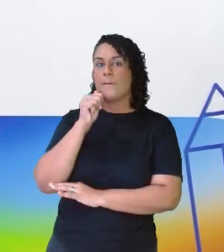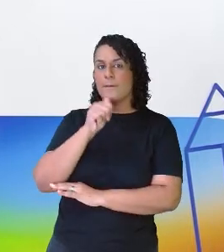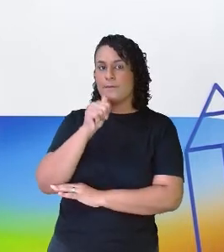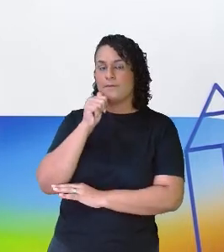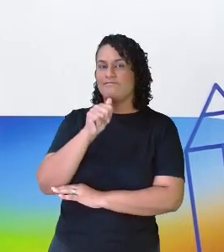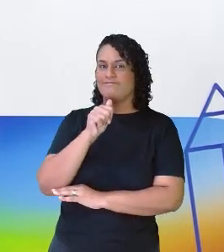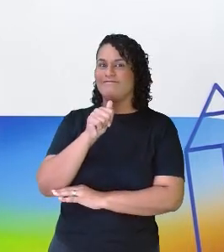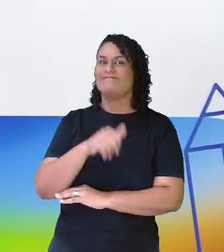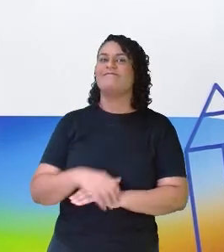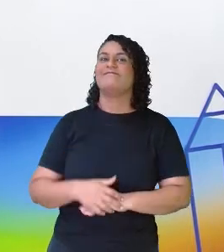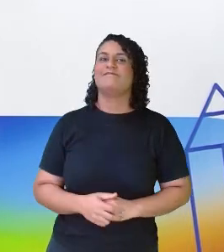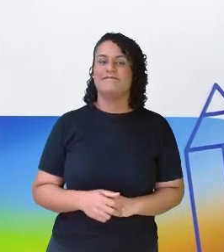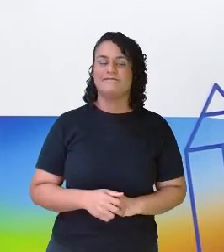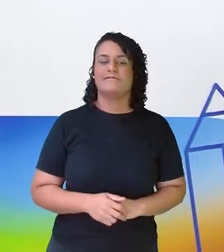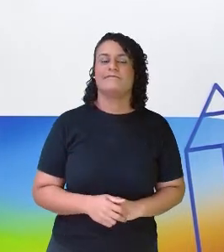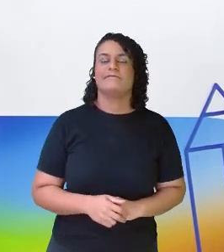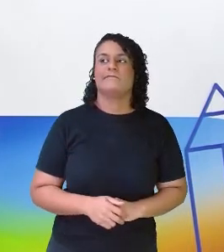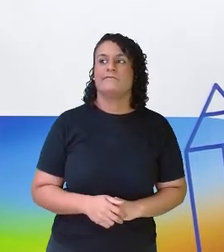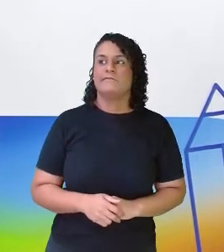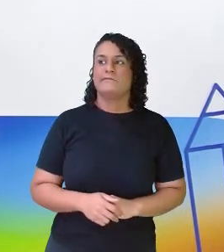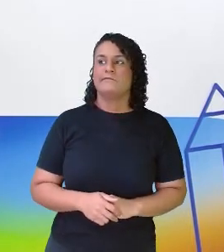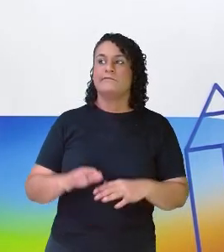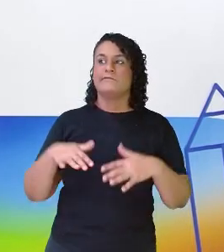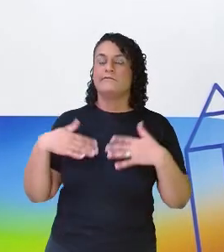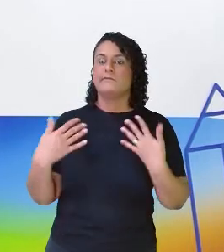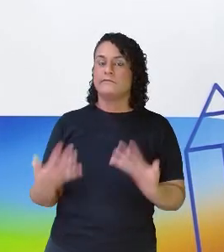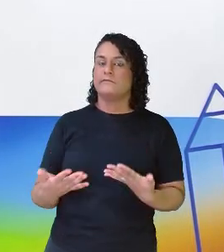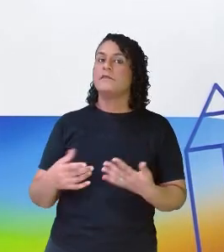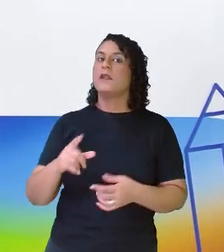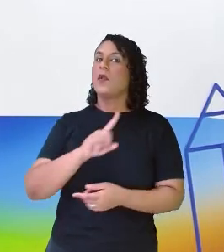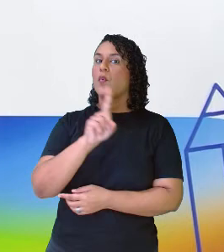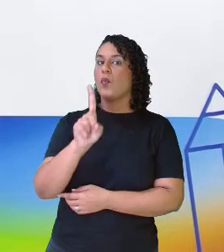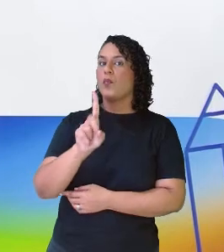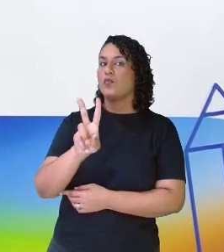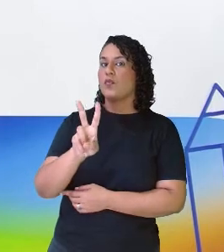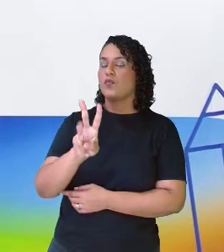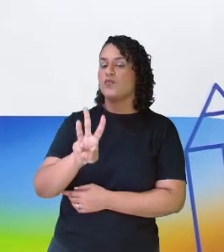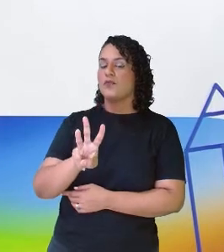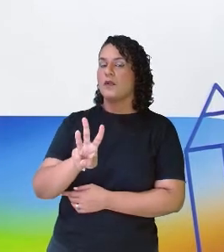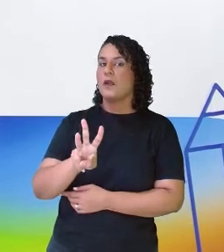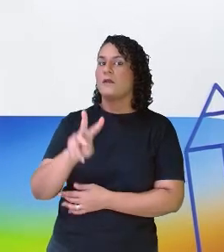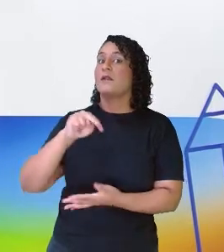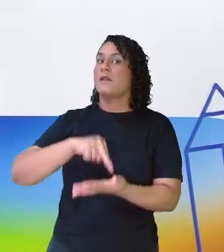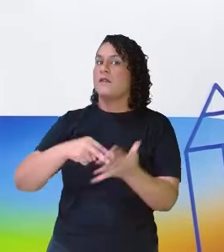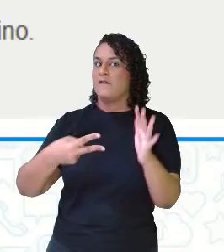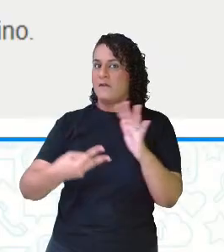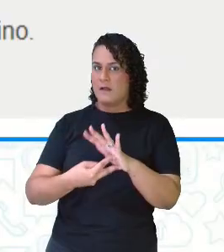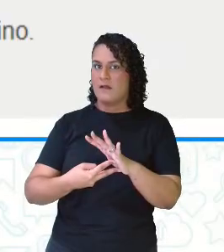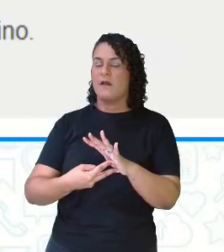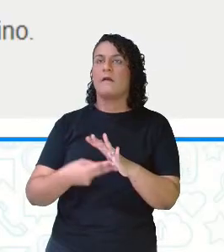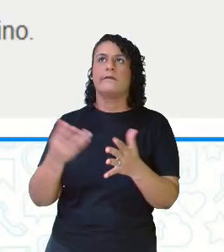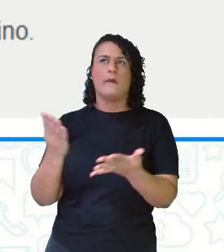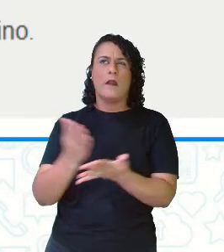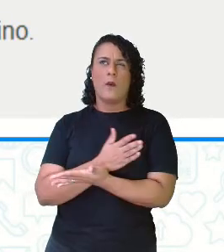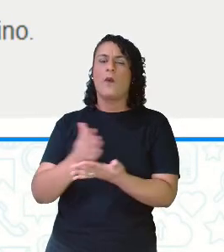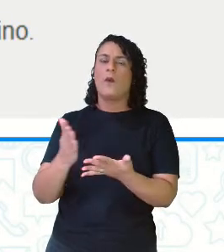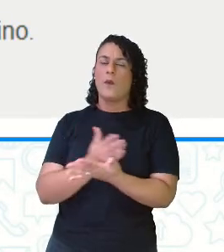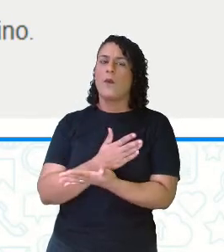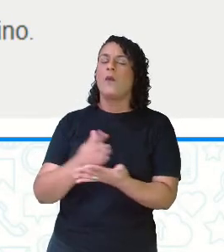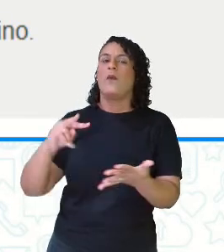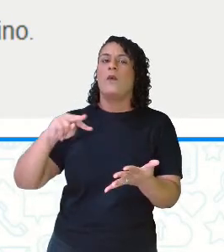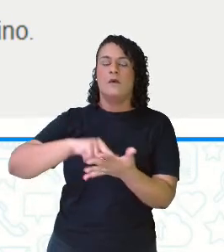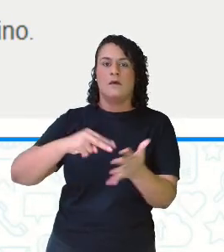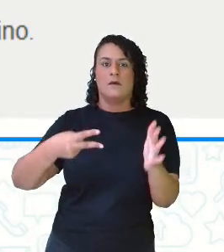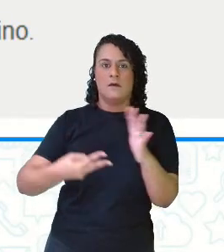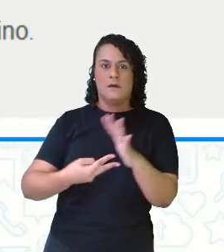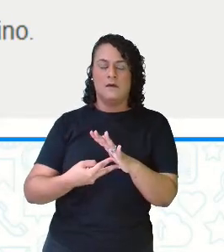palavra feminina. E aqui, como eu falei para vocês, ó, tem o 1, o 2 e os 3, que são alguns significados